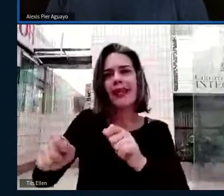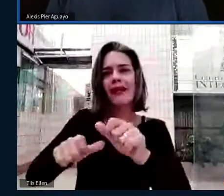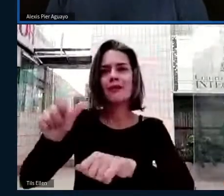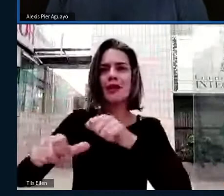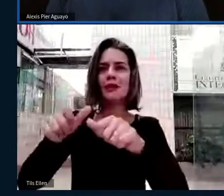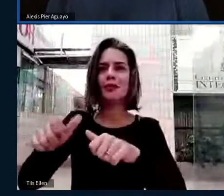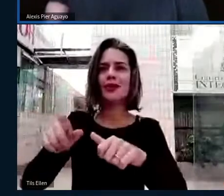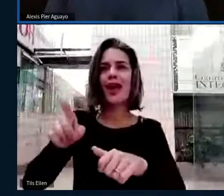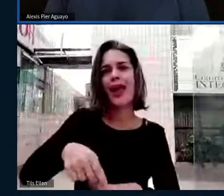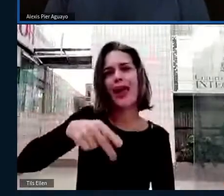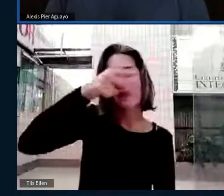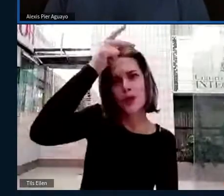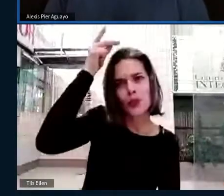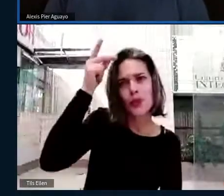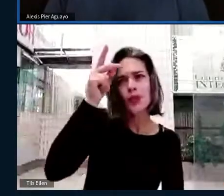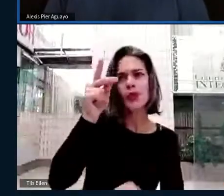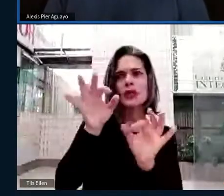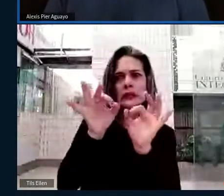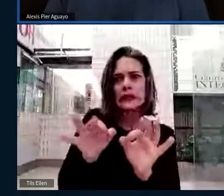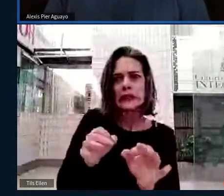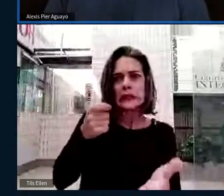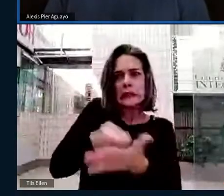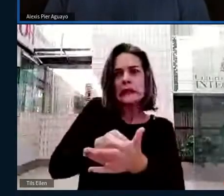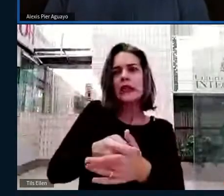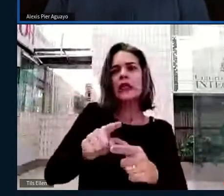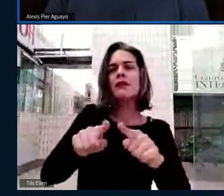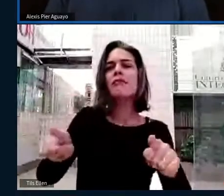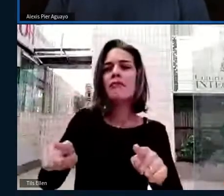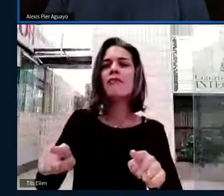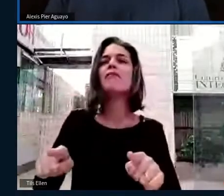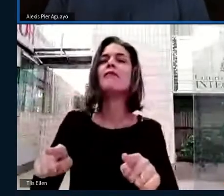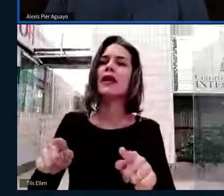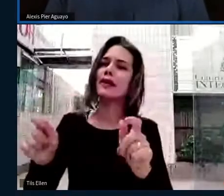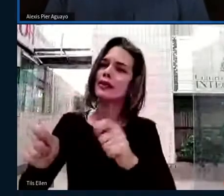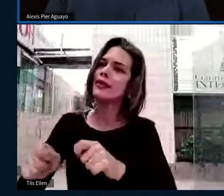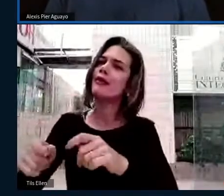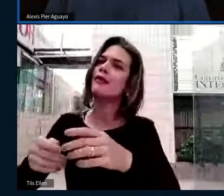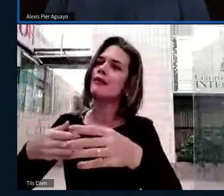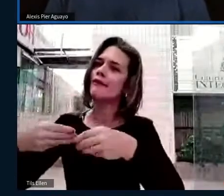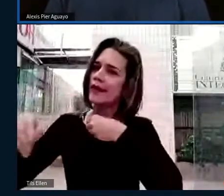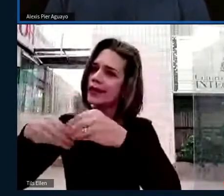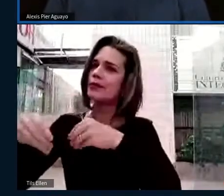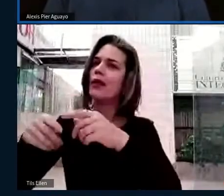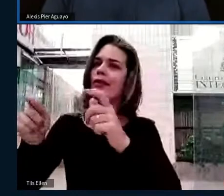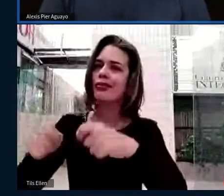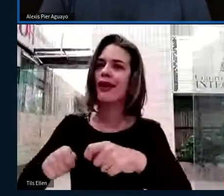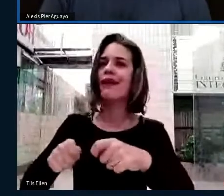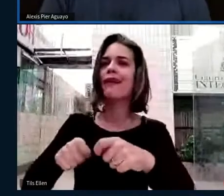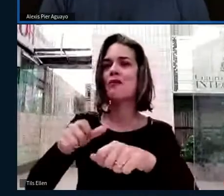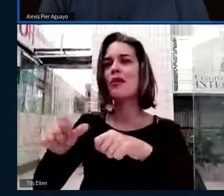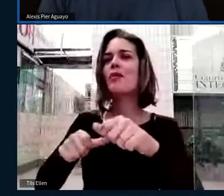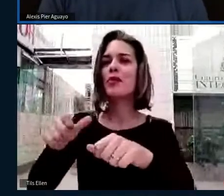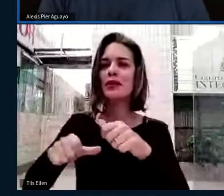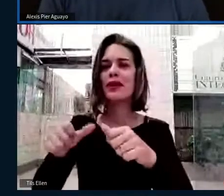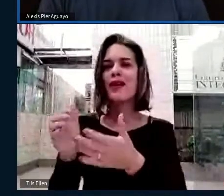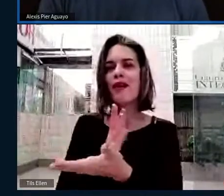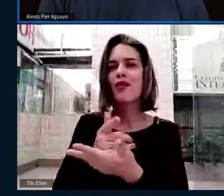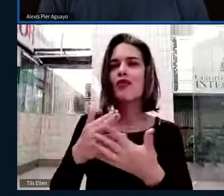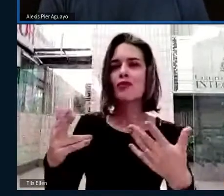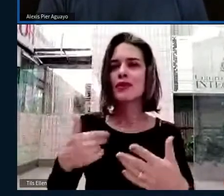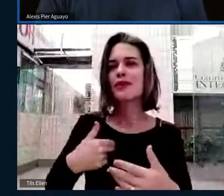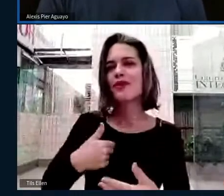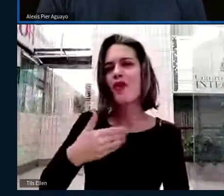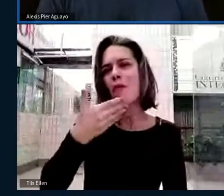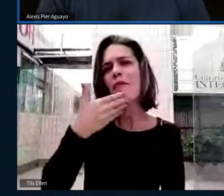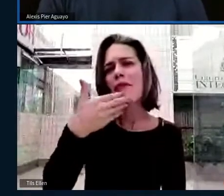de flexibilidade, mas a vale a reflexão que você colocou, eu vou dar uma melhorada